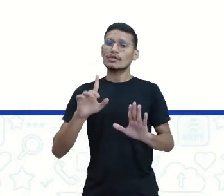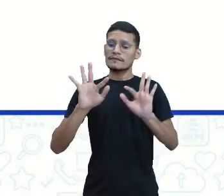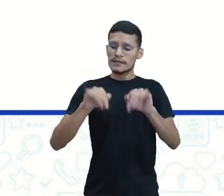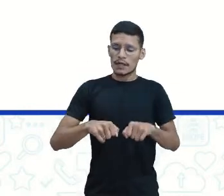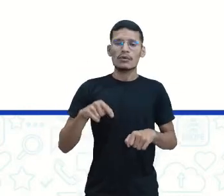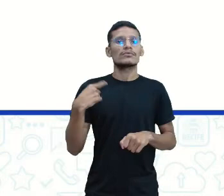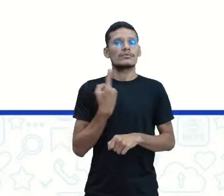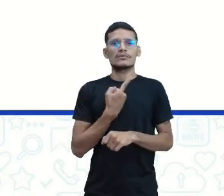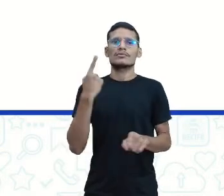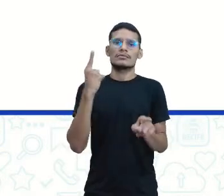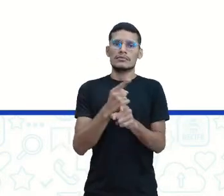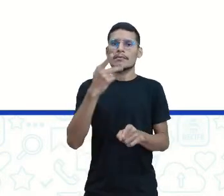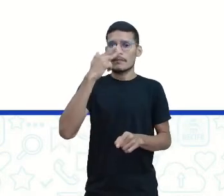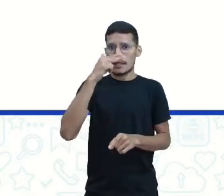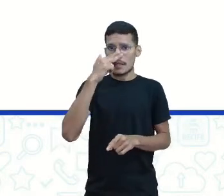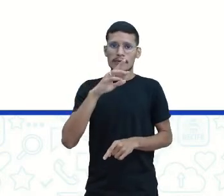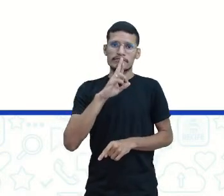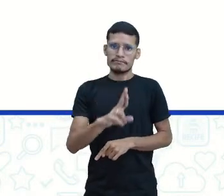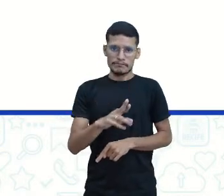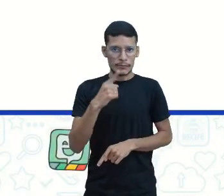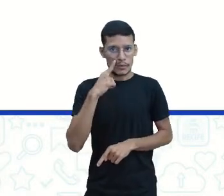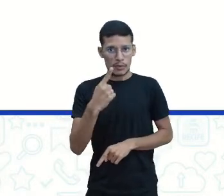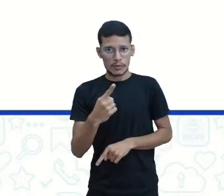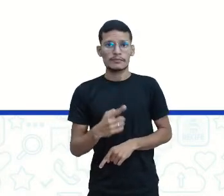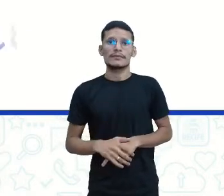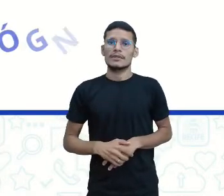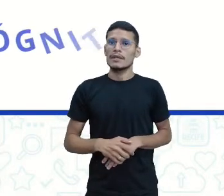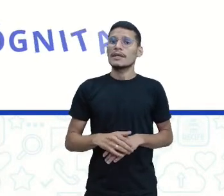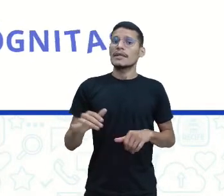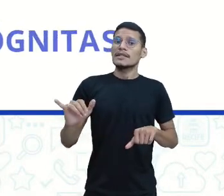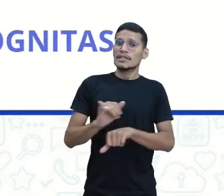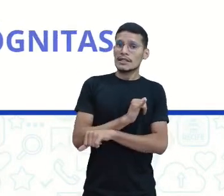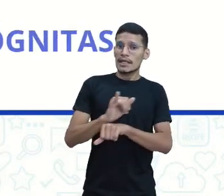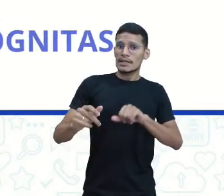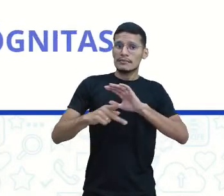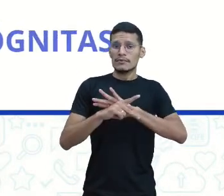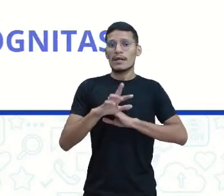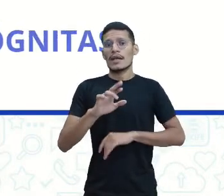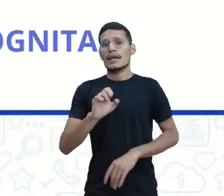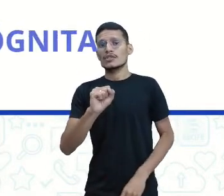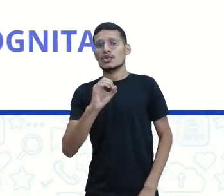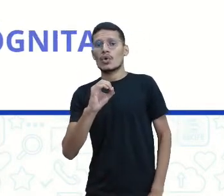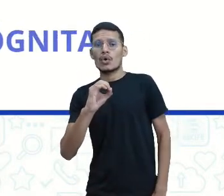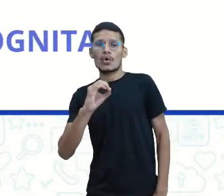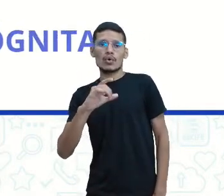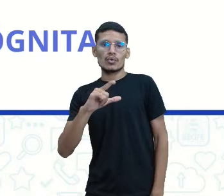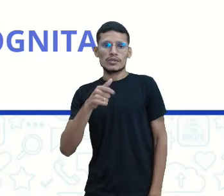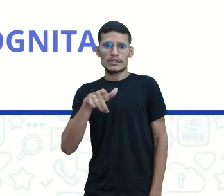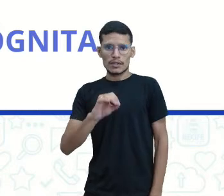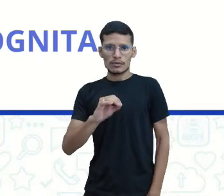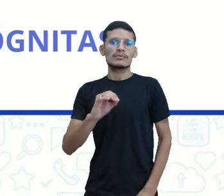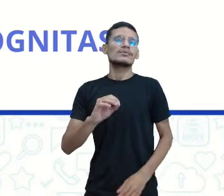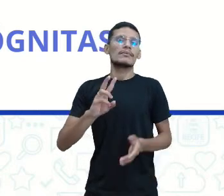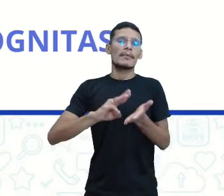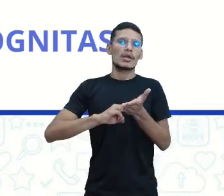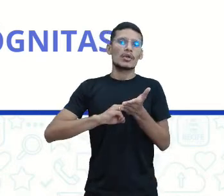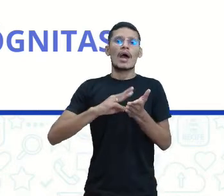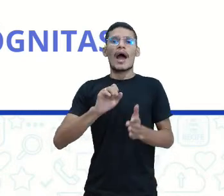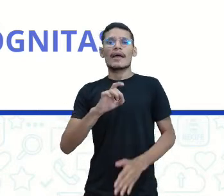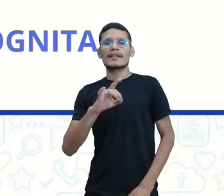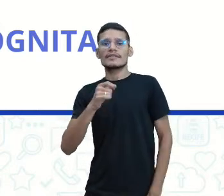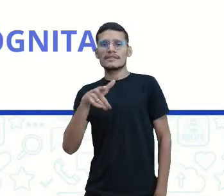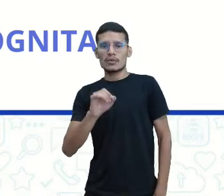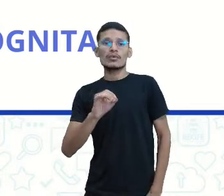o mesmo resultado. Então, acompanha aqui comigo essa técnica de resolução aí pelo método da adição. Então, no